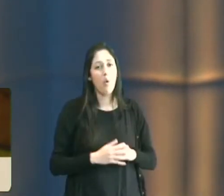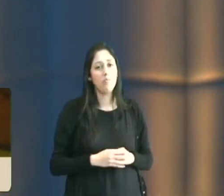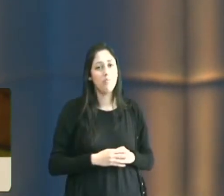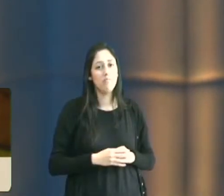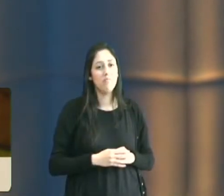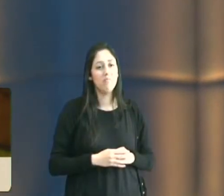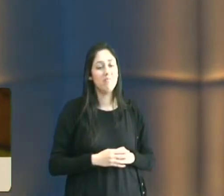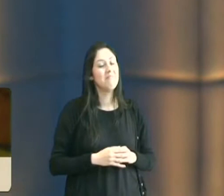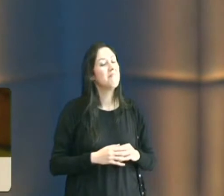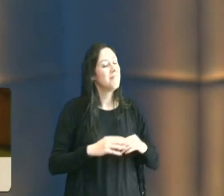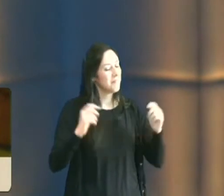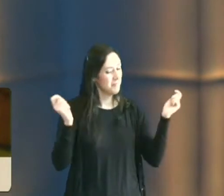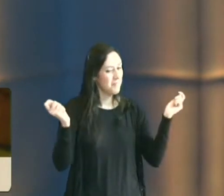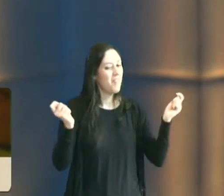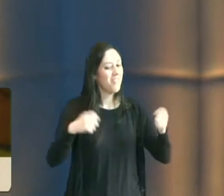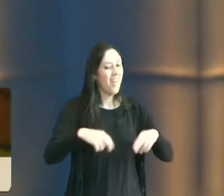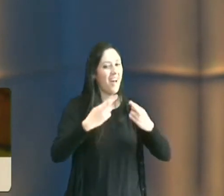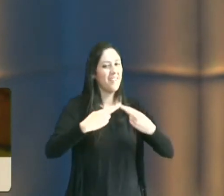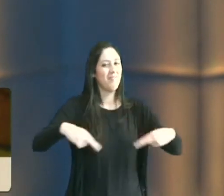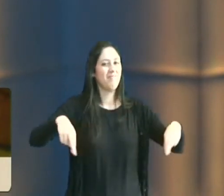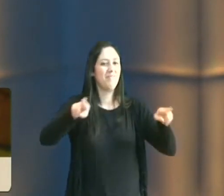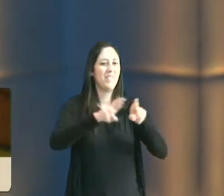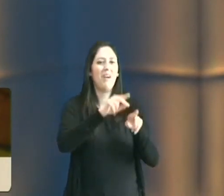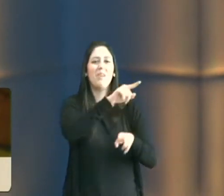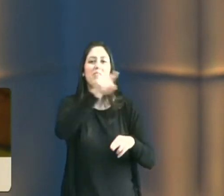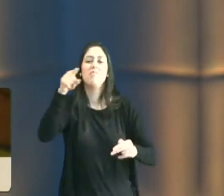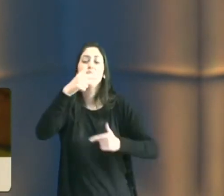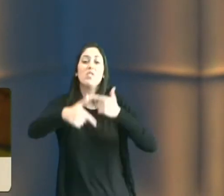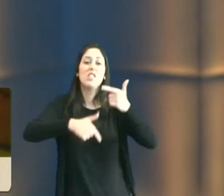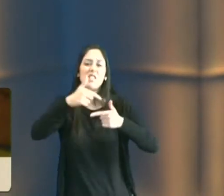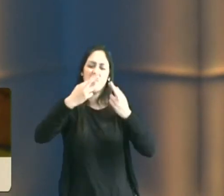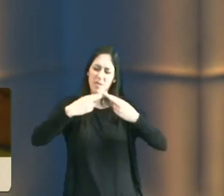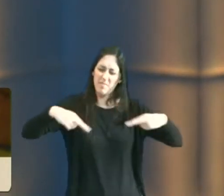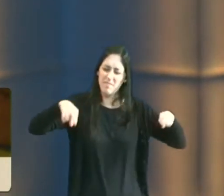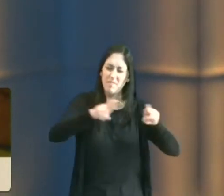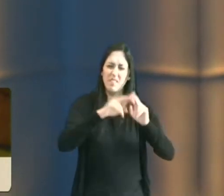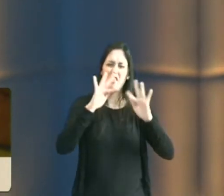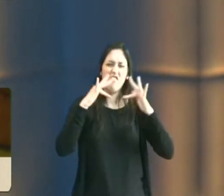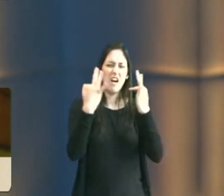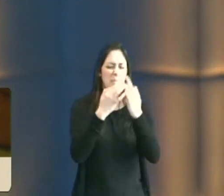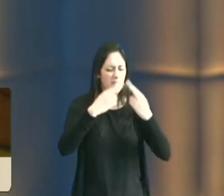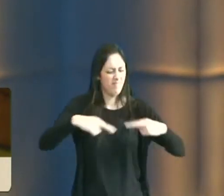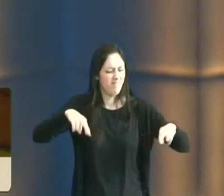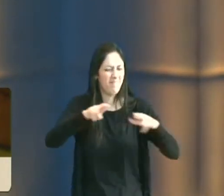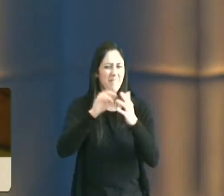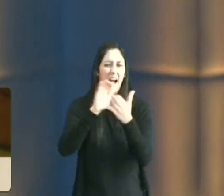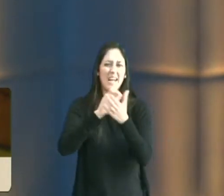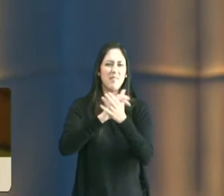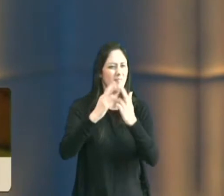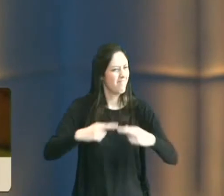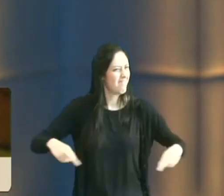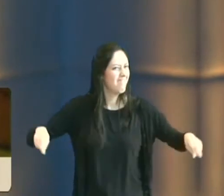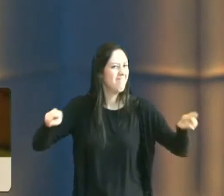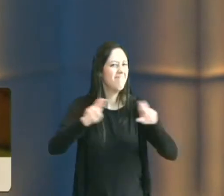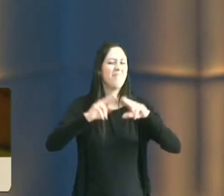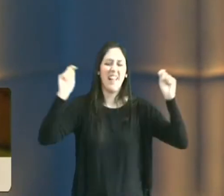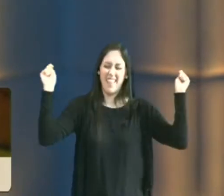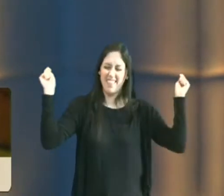Deus vai restaurar os teus negócios, Deus vai restaurar a tua casa, Deus vai restaurar o teu casamento, Deus vai te